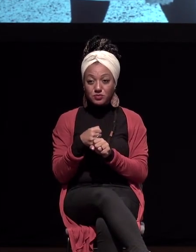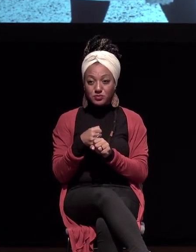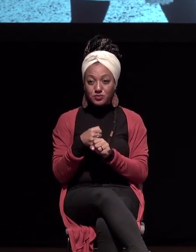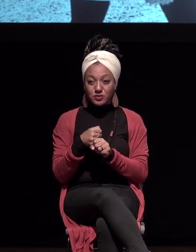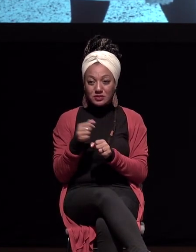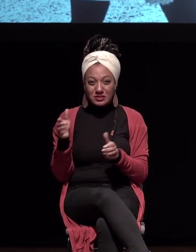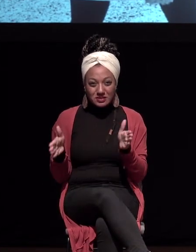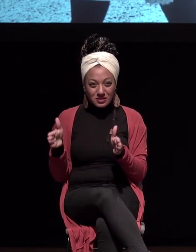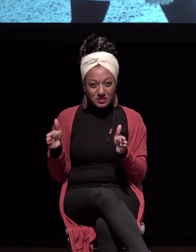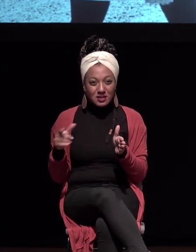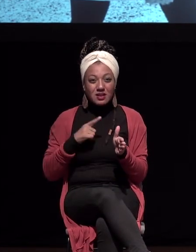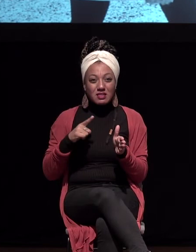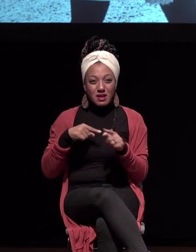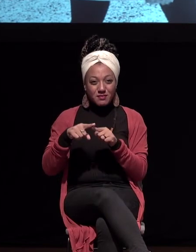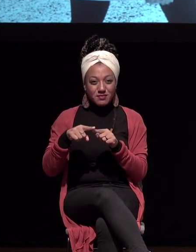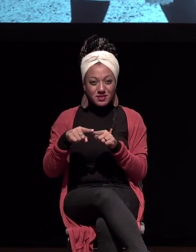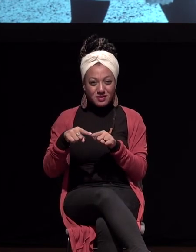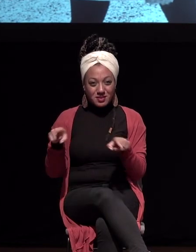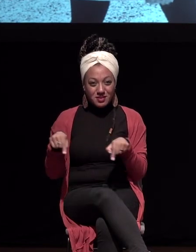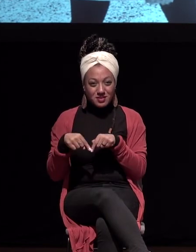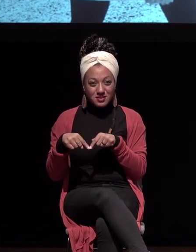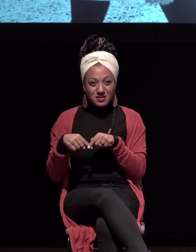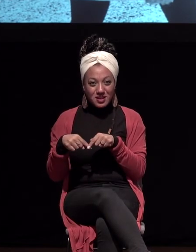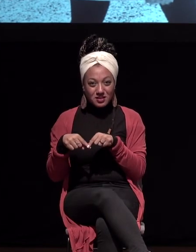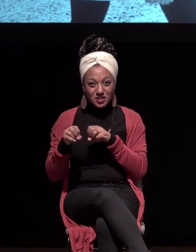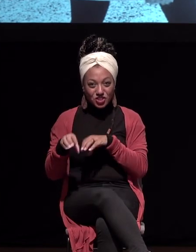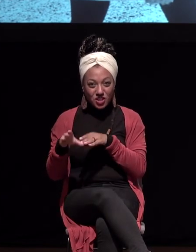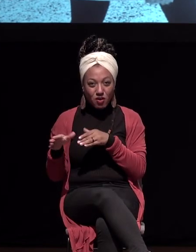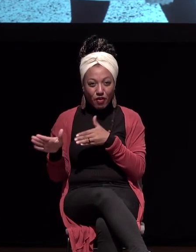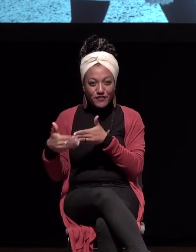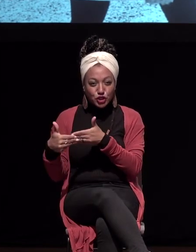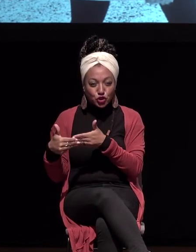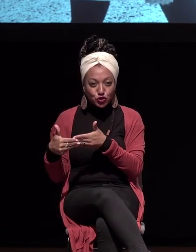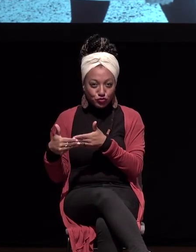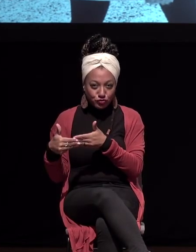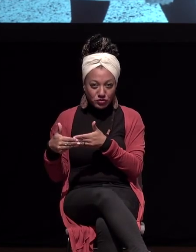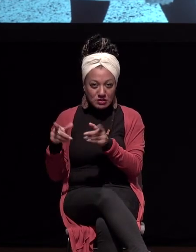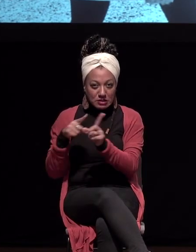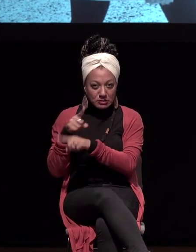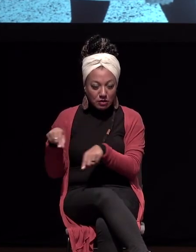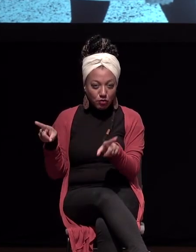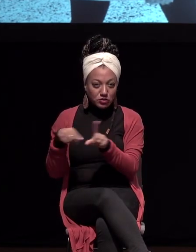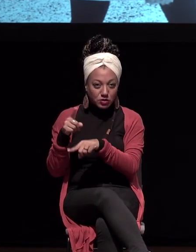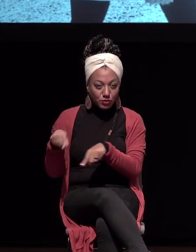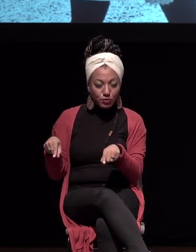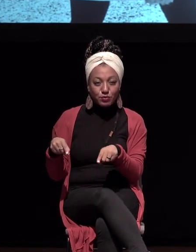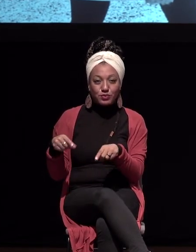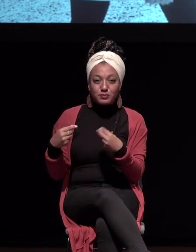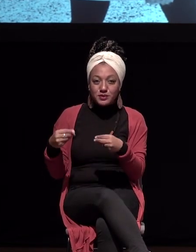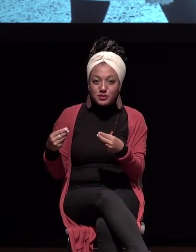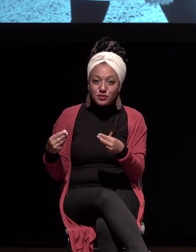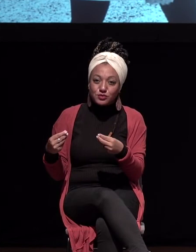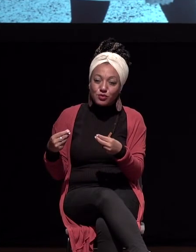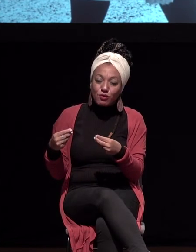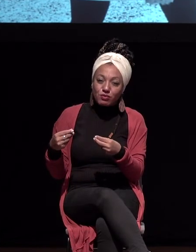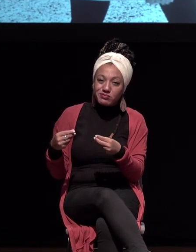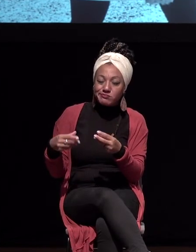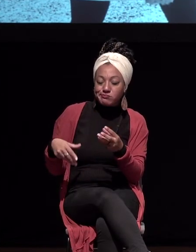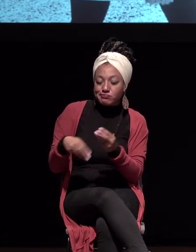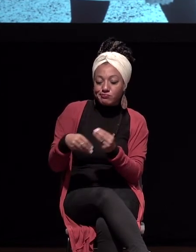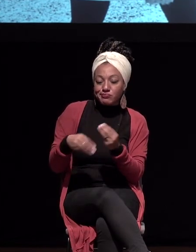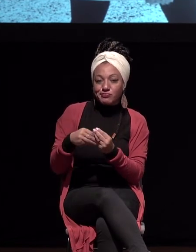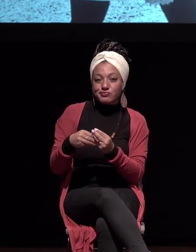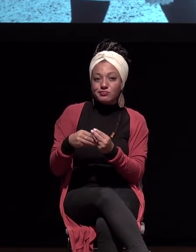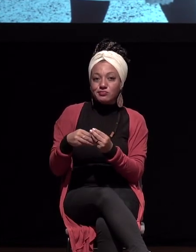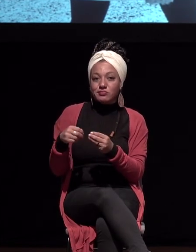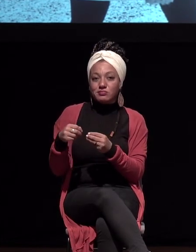virtude dos fechamentos de sala de aula, eu fiquei com poucas aulas de história e tive que complementar minha carga com aulas de sociologia, até porque